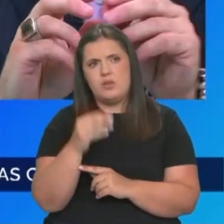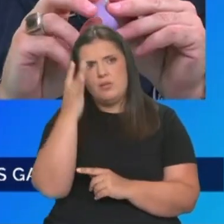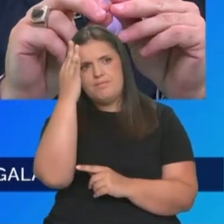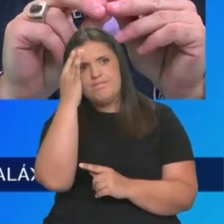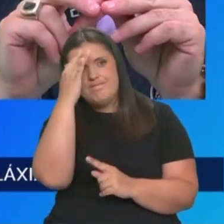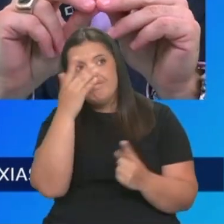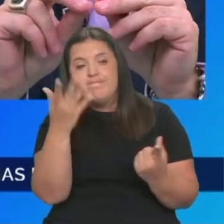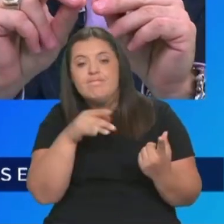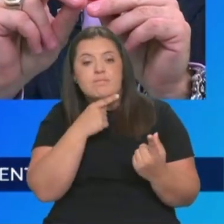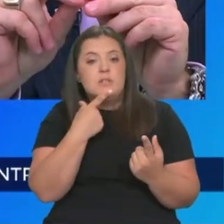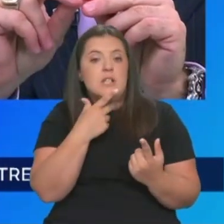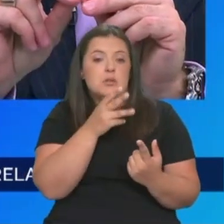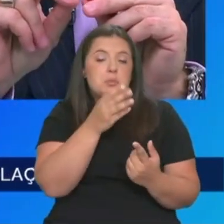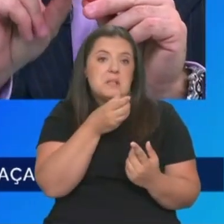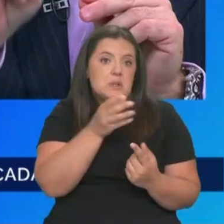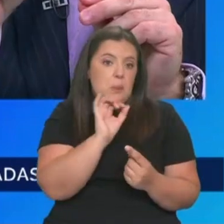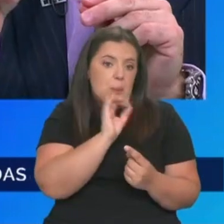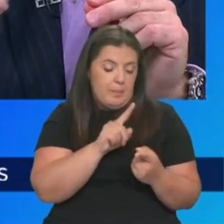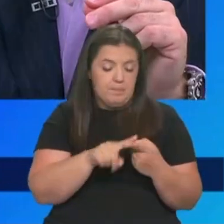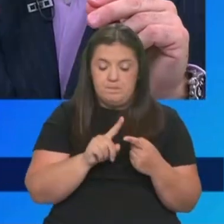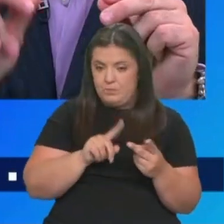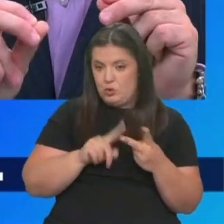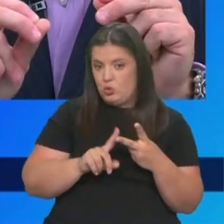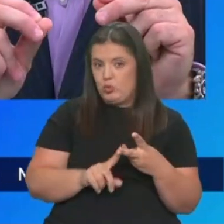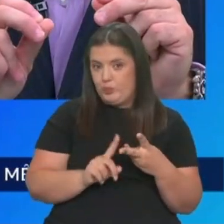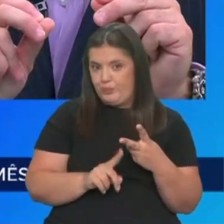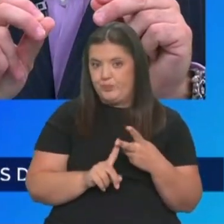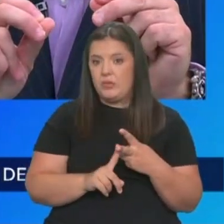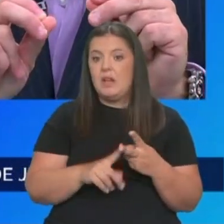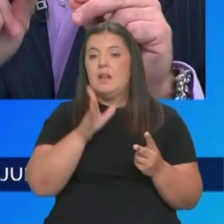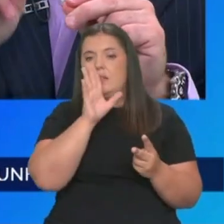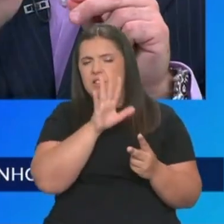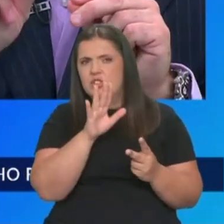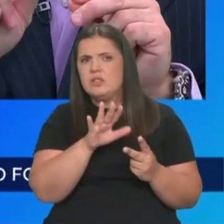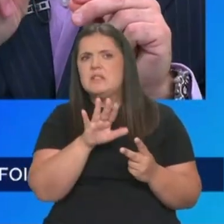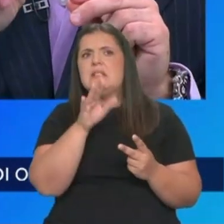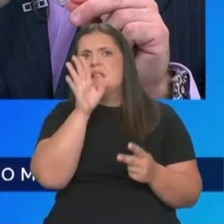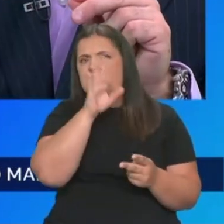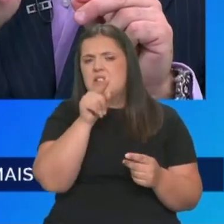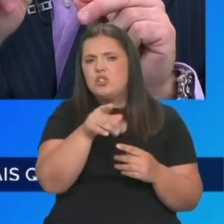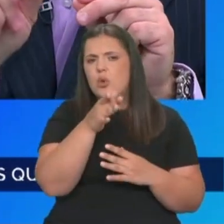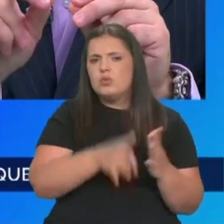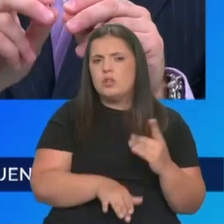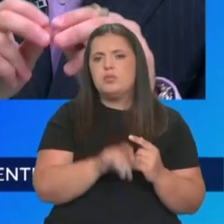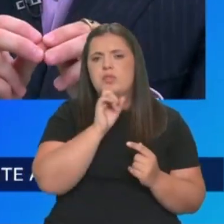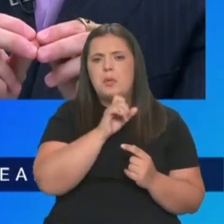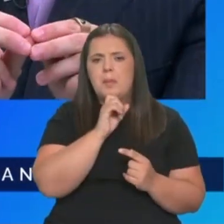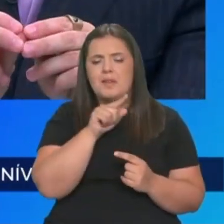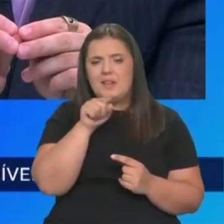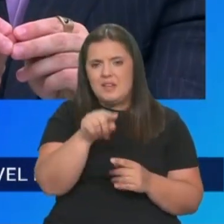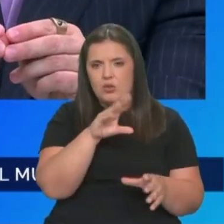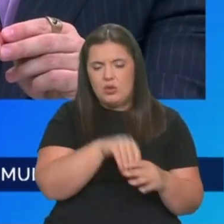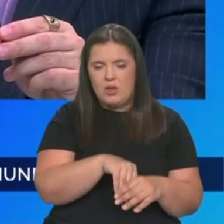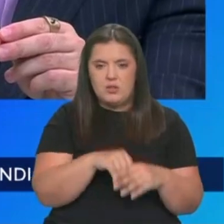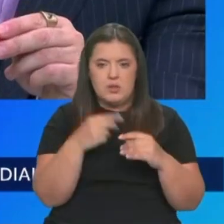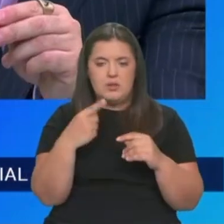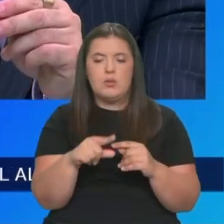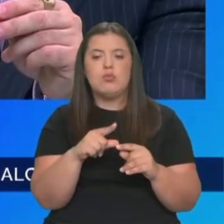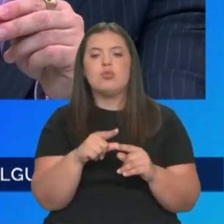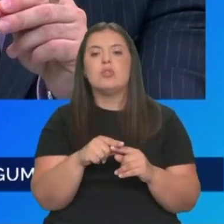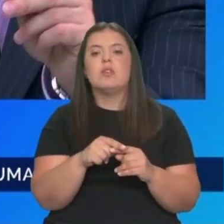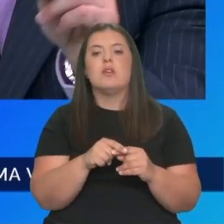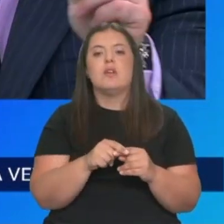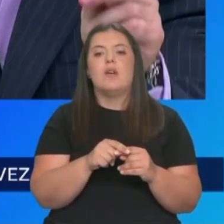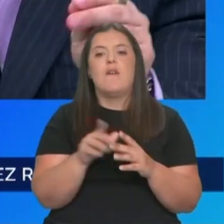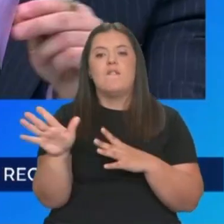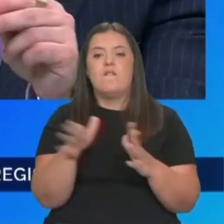enigma, diz também a teoria que, se isto acontece, então provavelmente nós temos nesta anã branca imediatamente todo um conjunto de